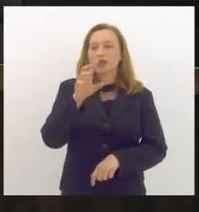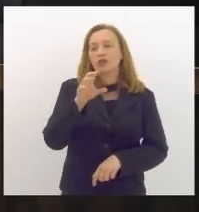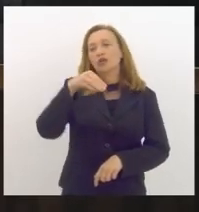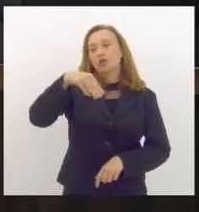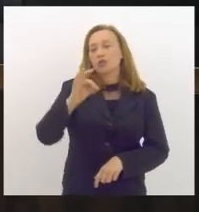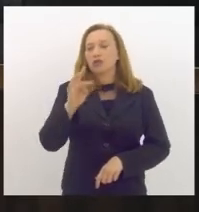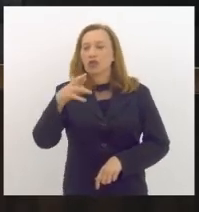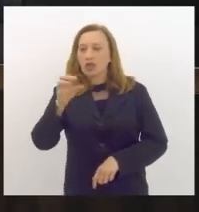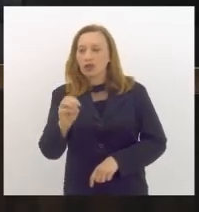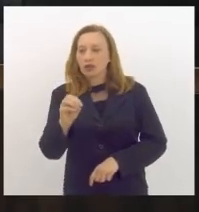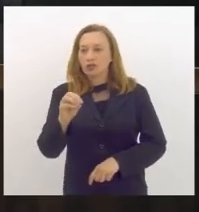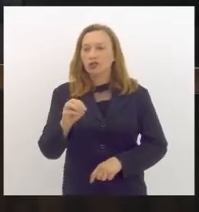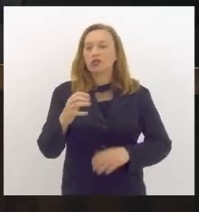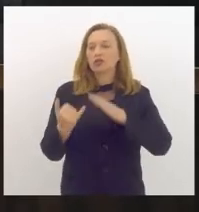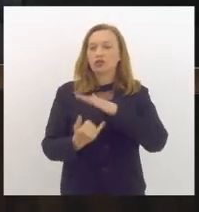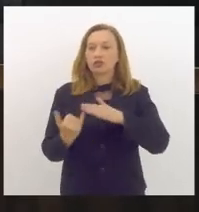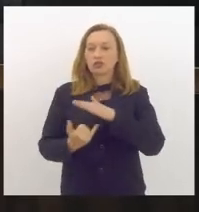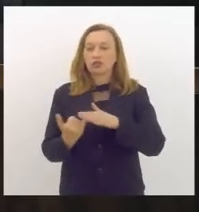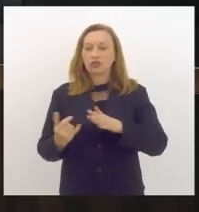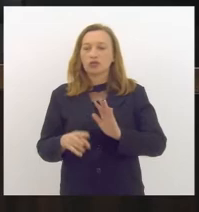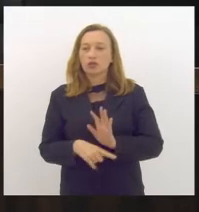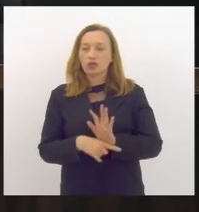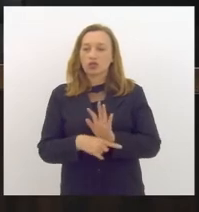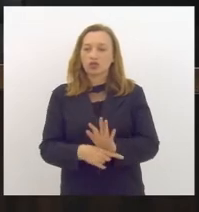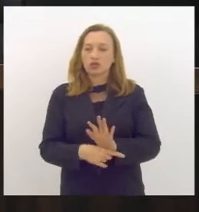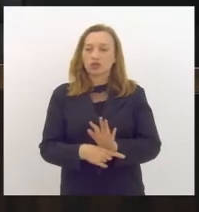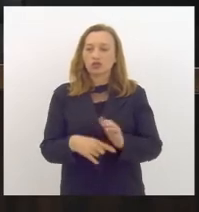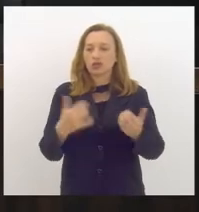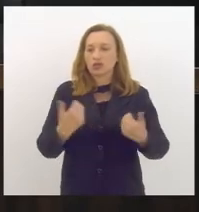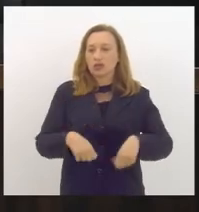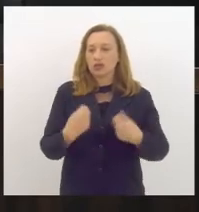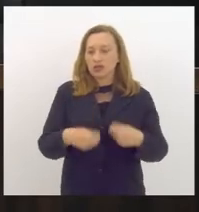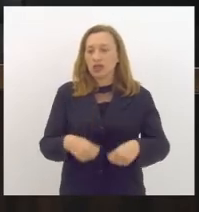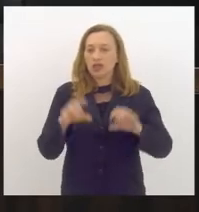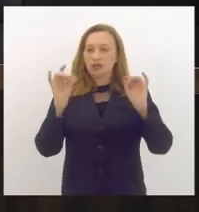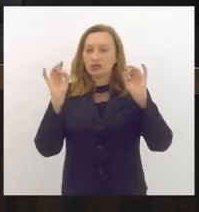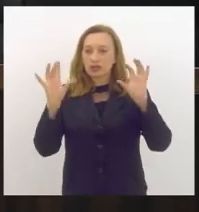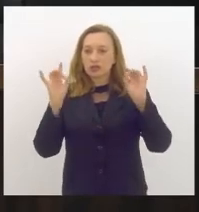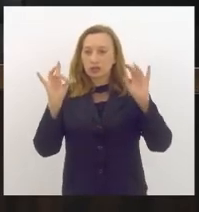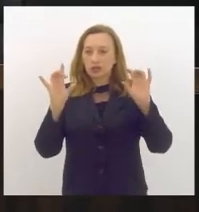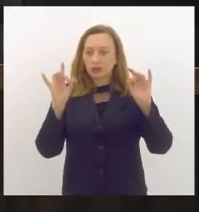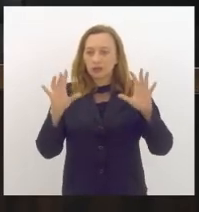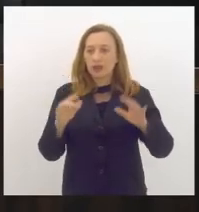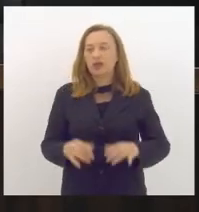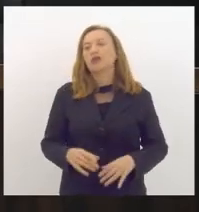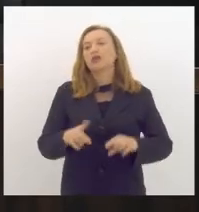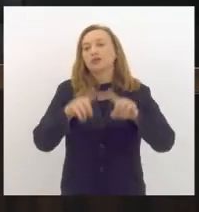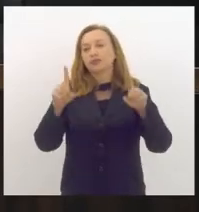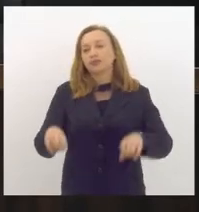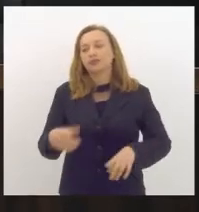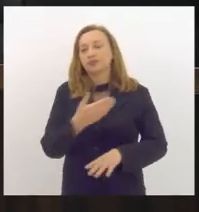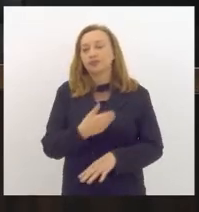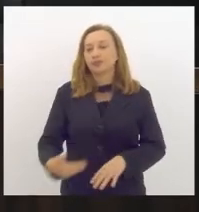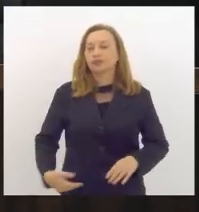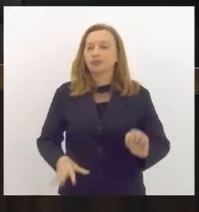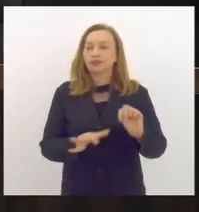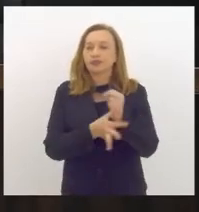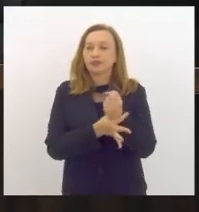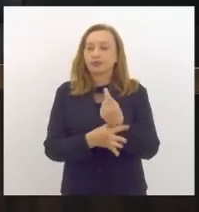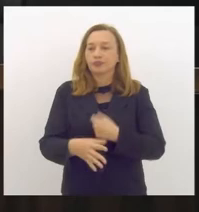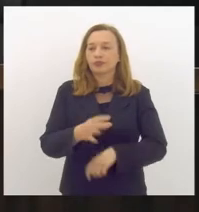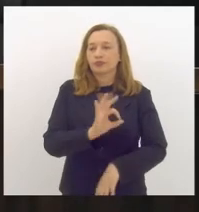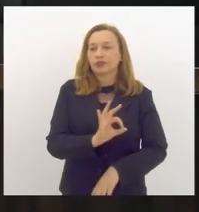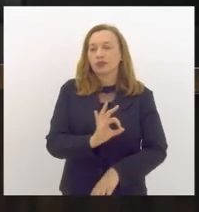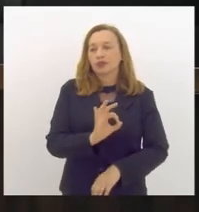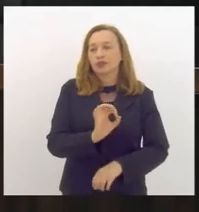envie mensagem expondo sobre a instituição de auxílio necessidade especial para os servidores públicos militares da Segurança Pública do Estado do Rio de Janeiro,